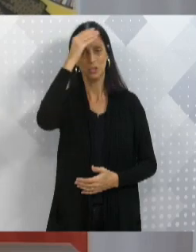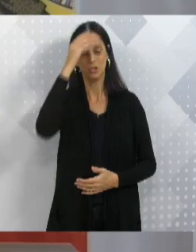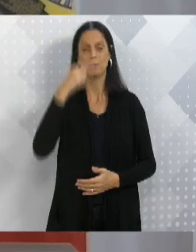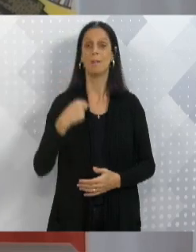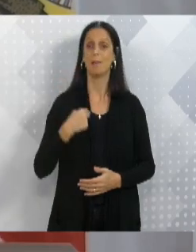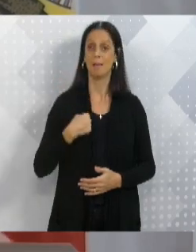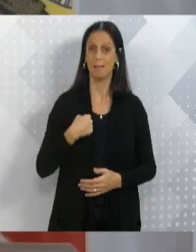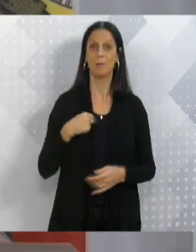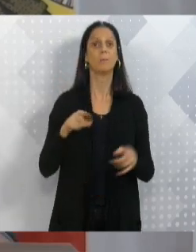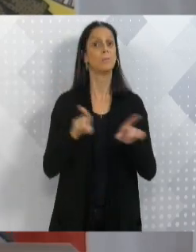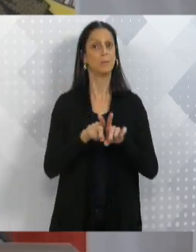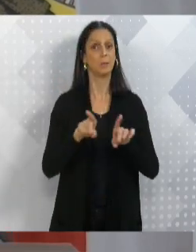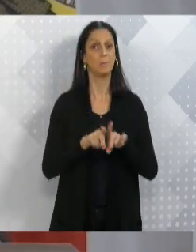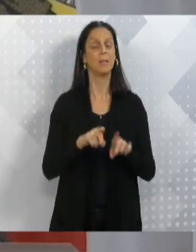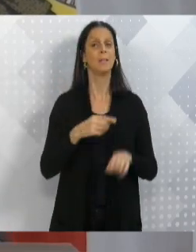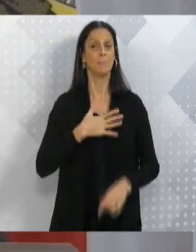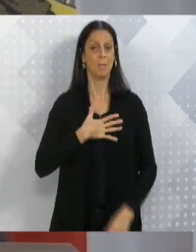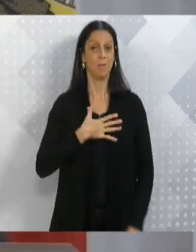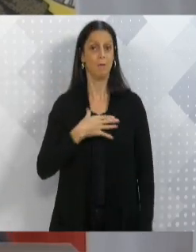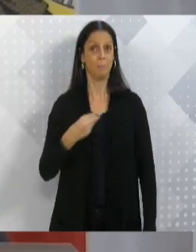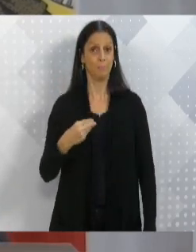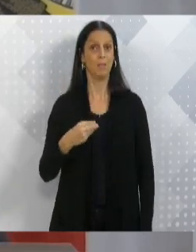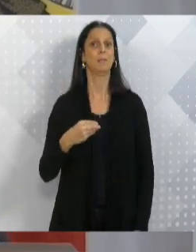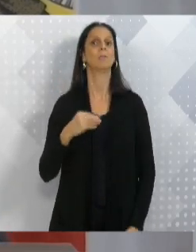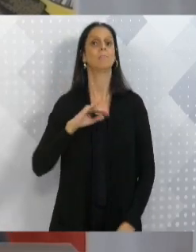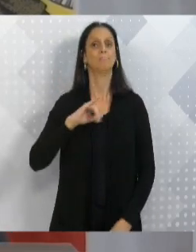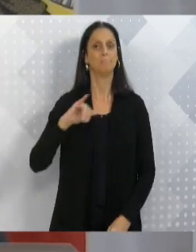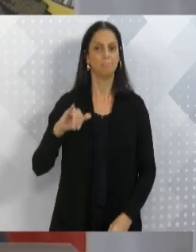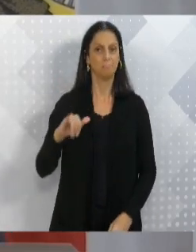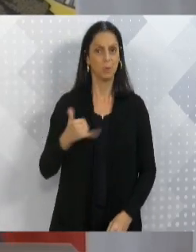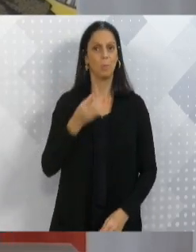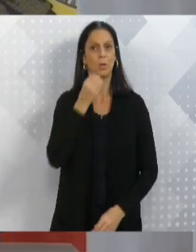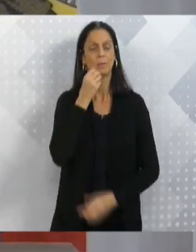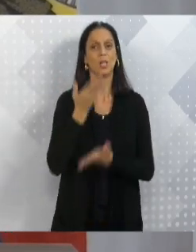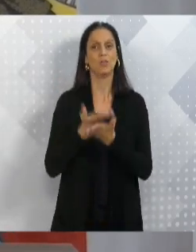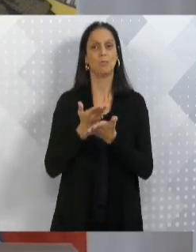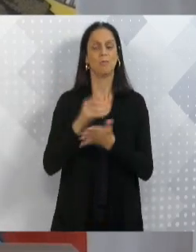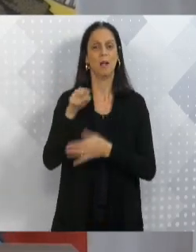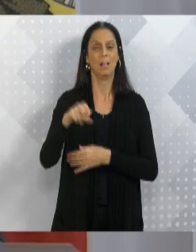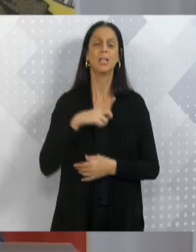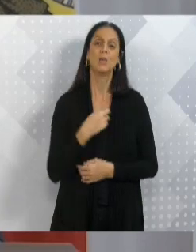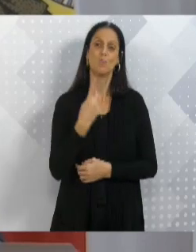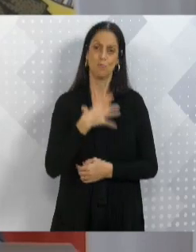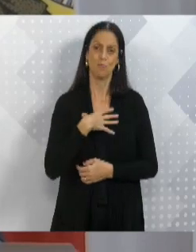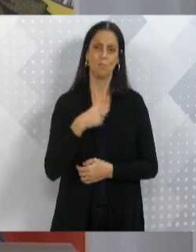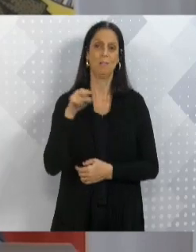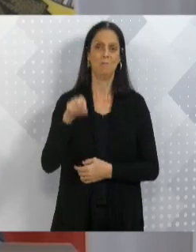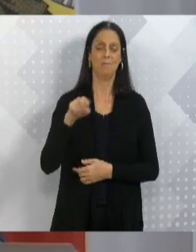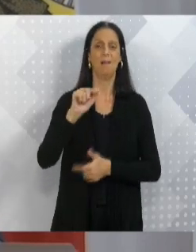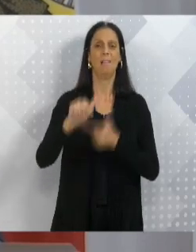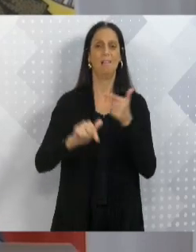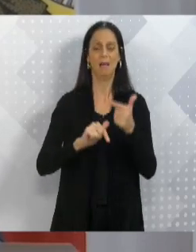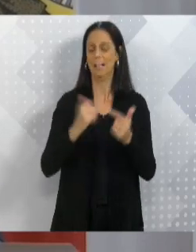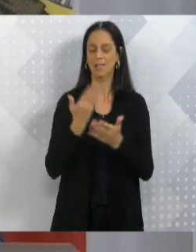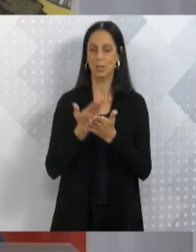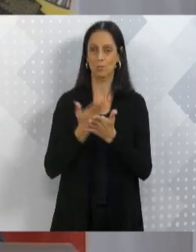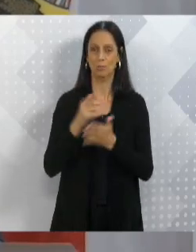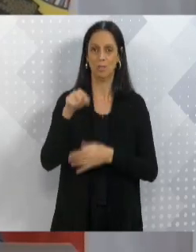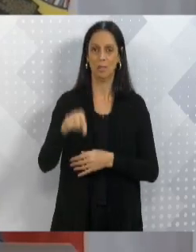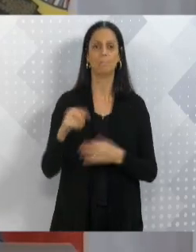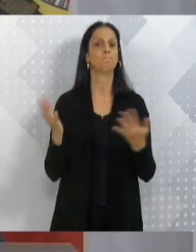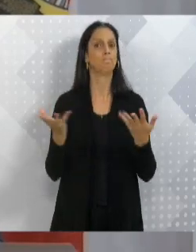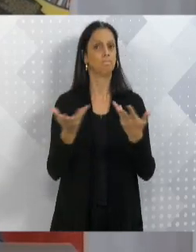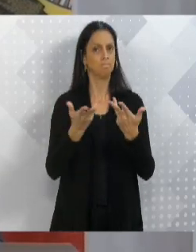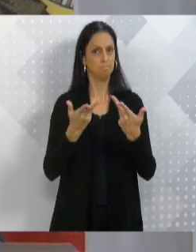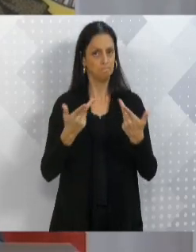meus filhos tiveram a oportunidade, e ainda tem um filho que está ali, uma excelência na questão do ensino,